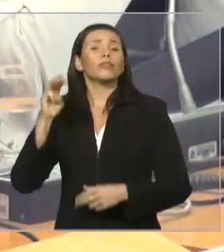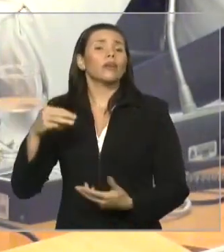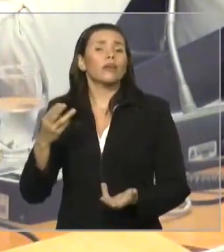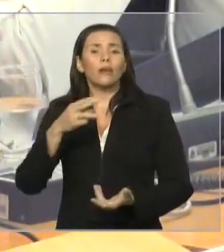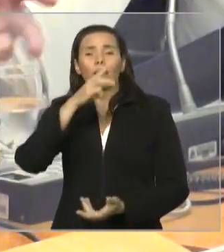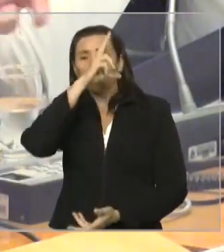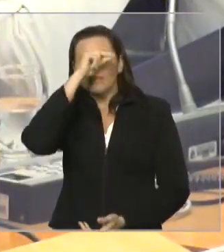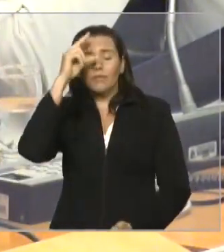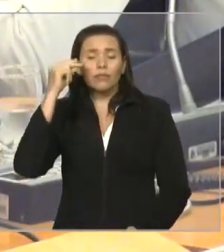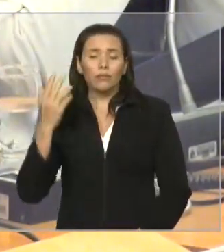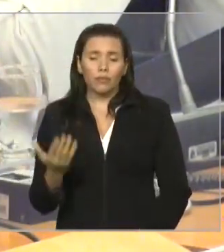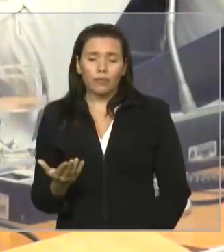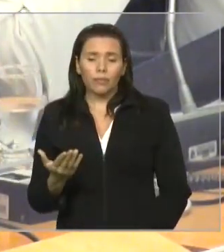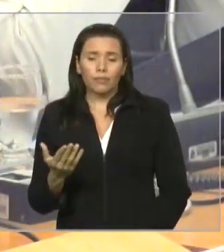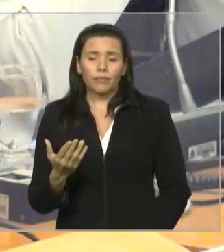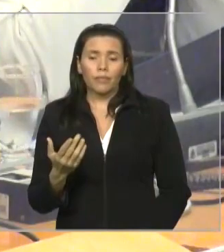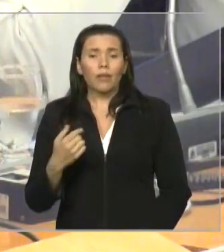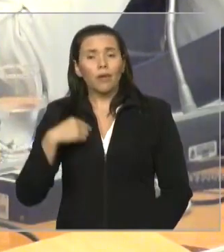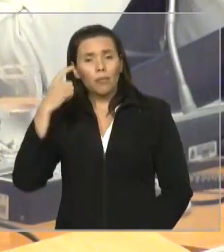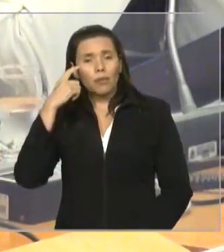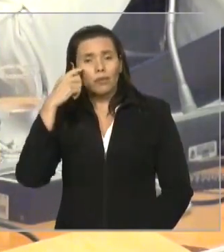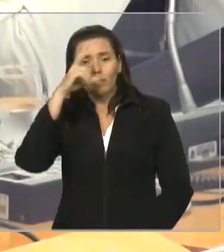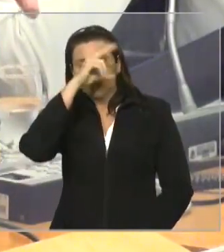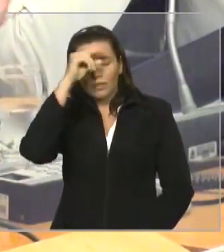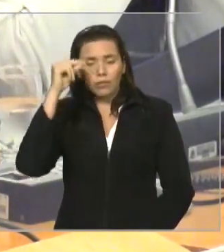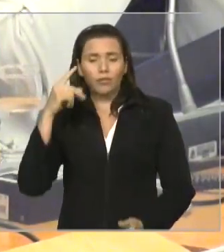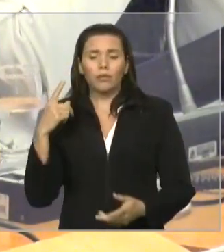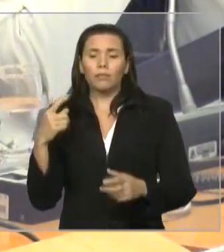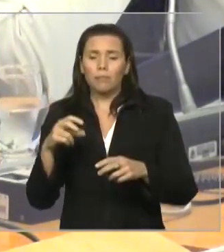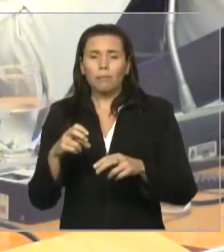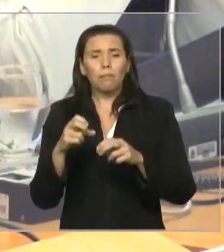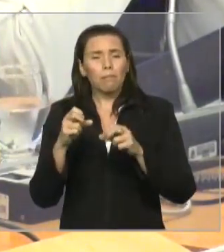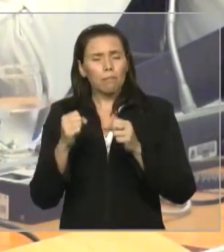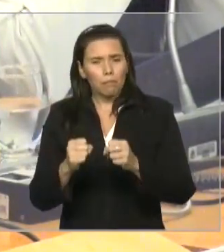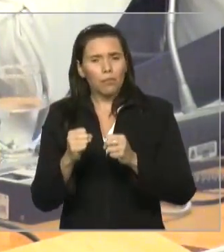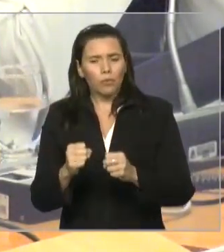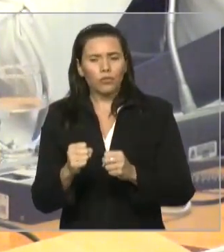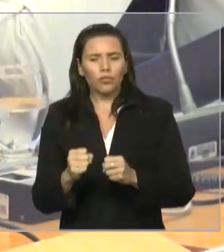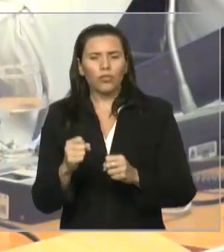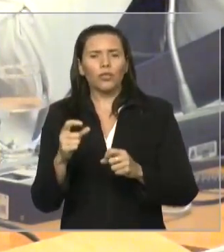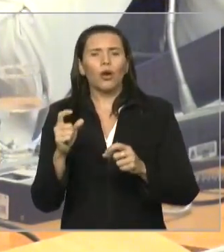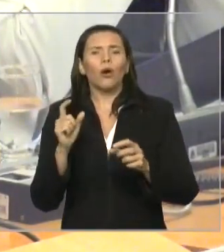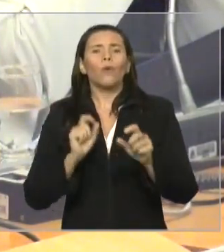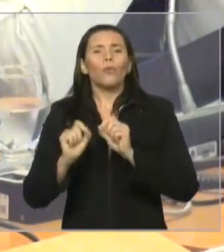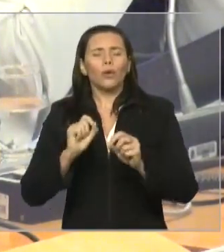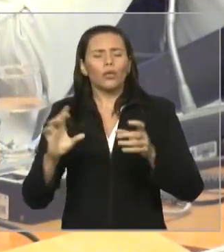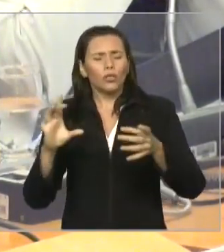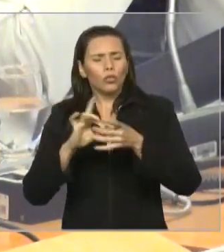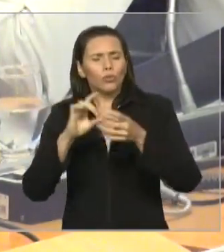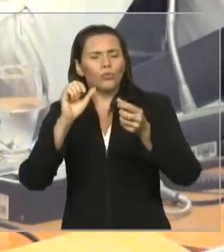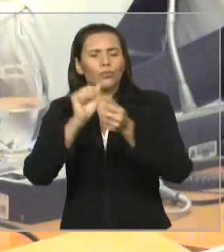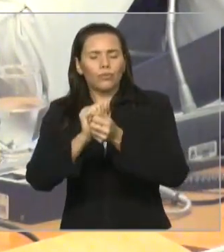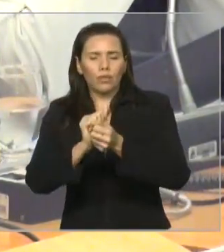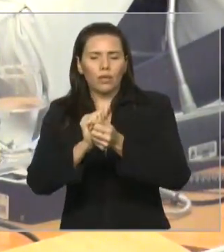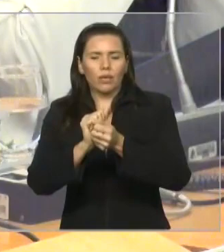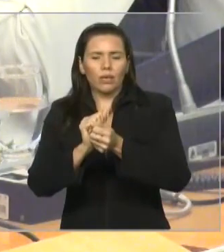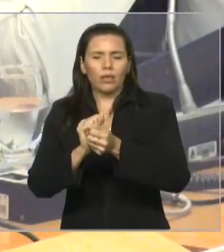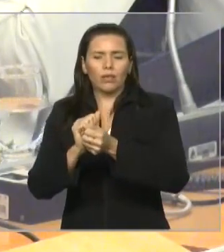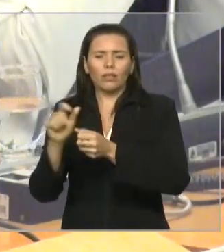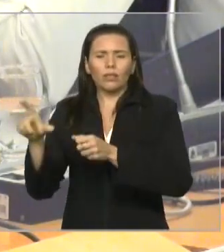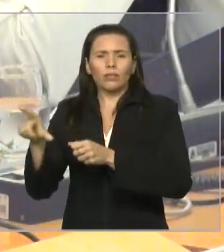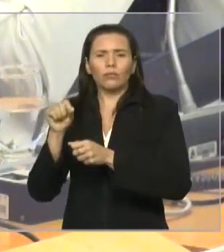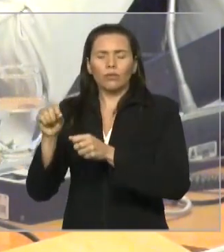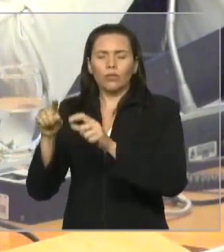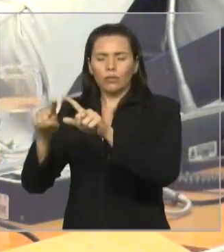as prefeituras, que deviam se unir no local para poder fazer, não está. É como eles diziam, nós corríamos, tangíamos o animal,